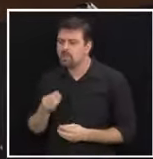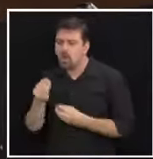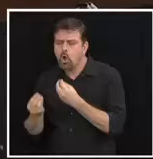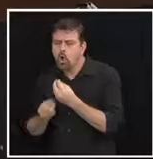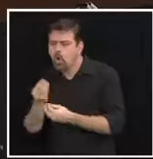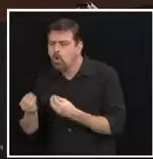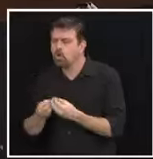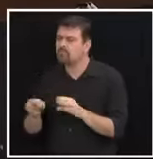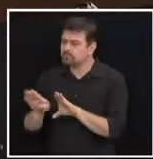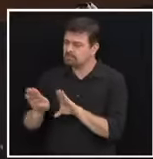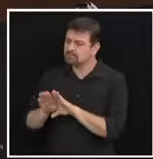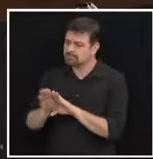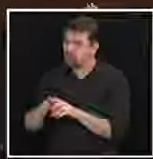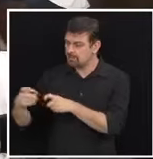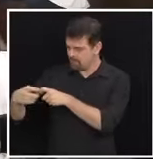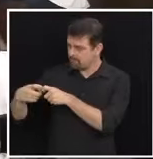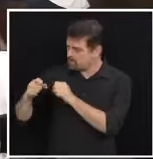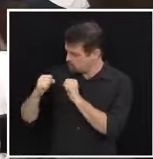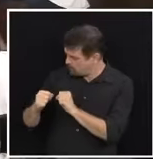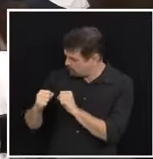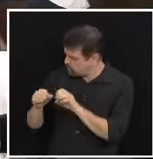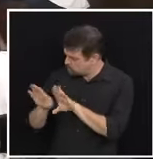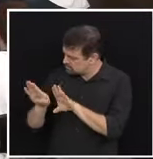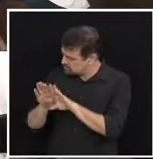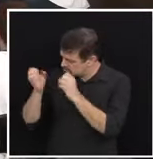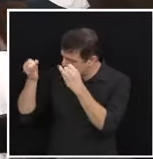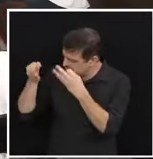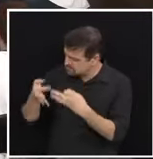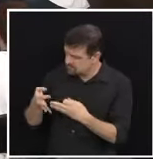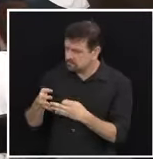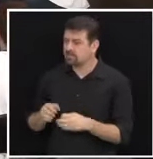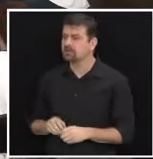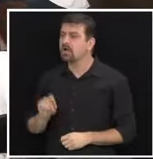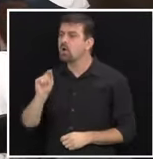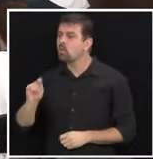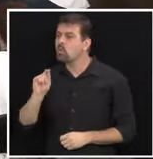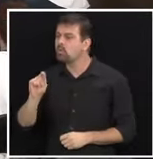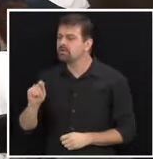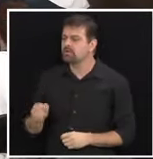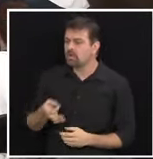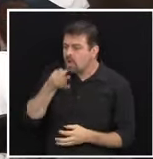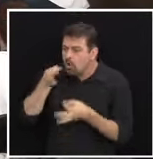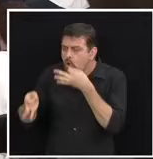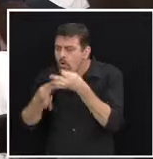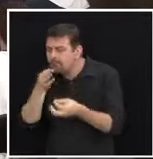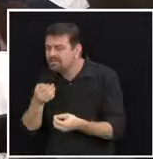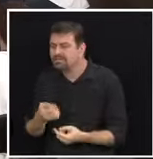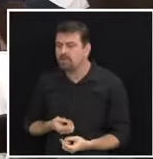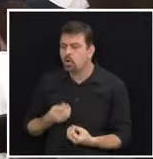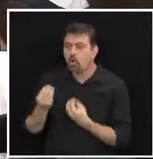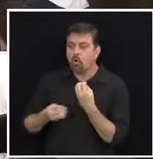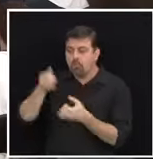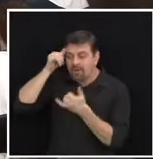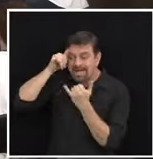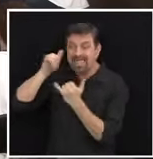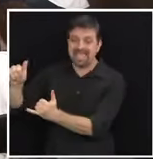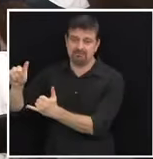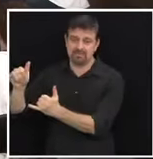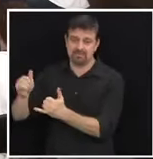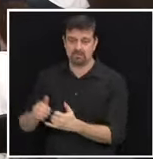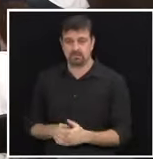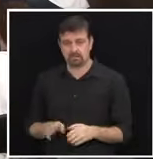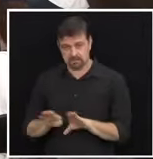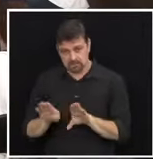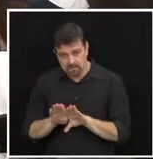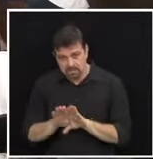aliás, acho que serve para o Josué também, né, Michel? A gente falar de o que vocês acham de prevenção. Acho que a gente pode falar tanto